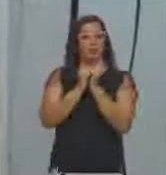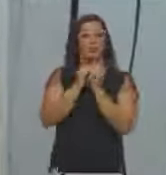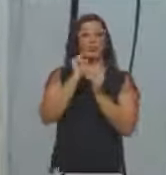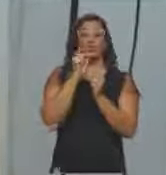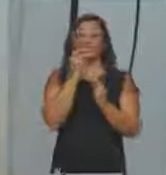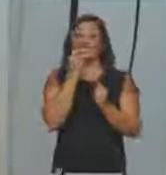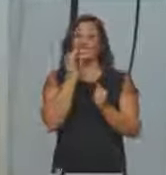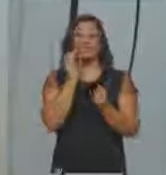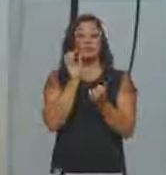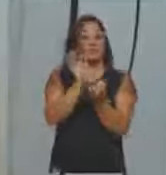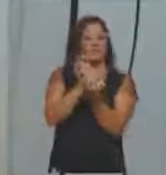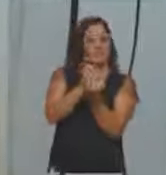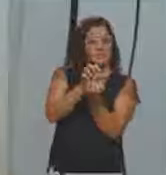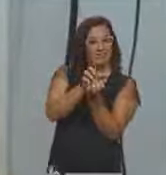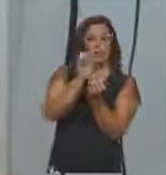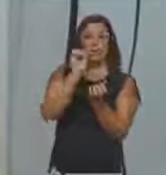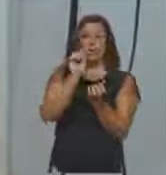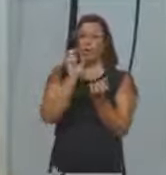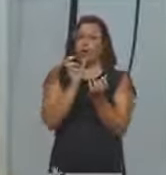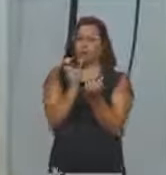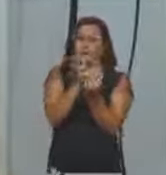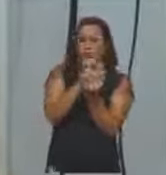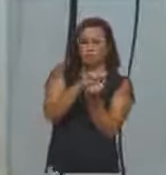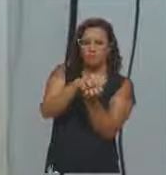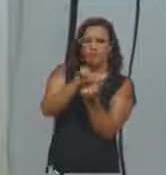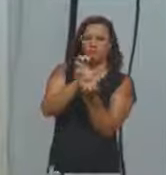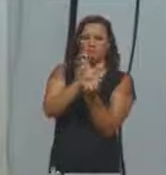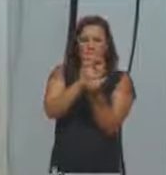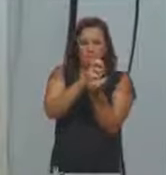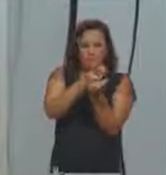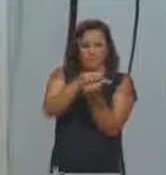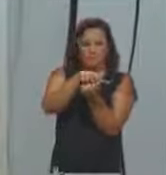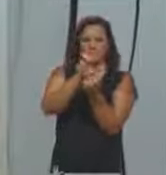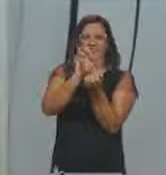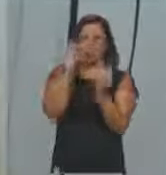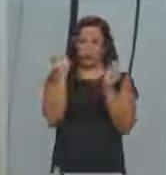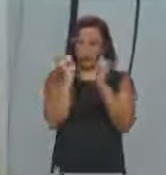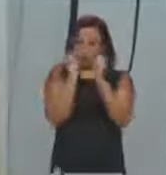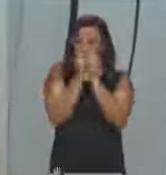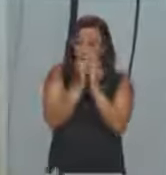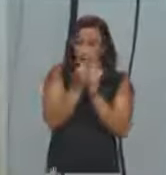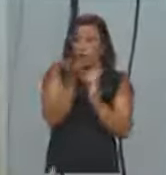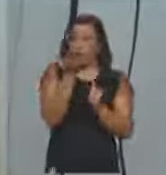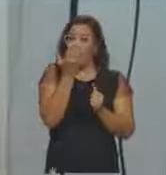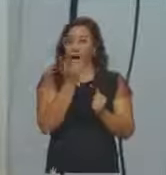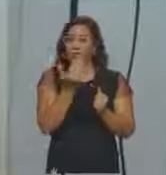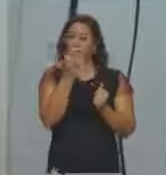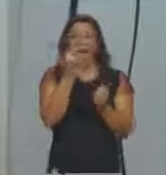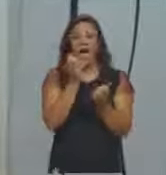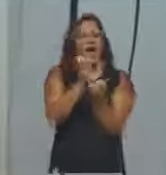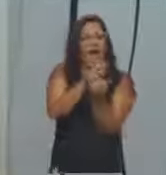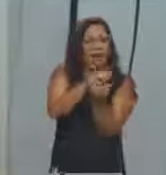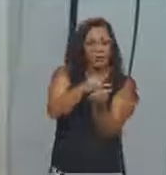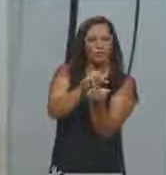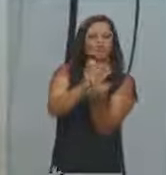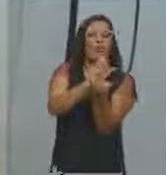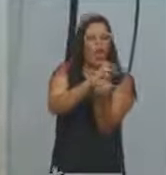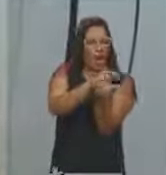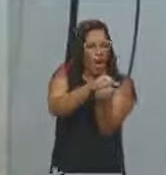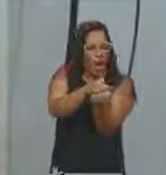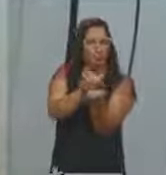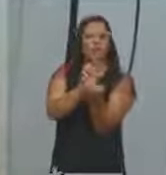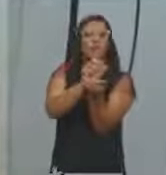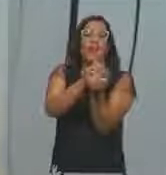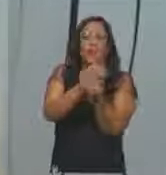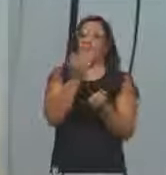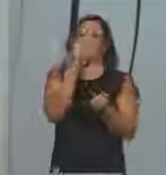dentes, ela lubrifica todo esse alimento que vai ter o processo de mastigação. Então a mastigação ela